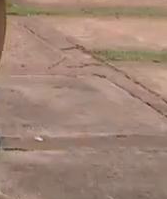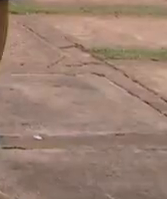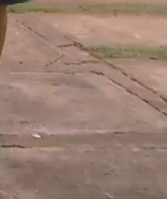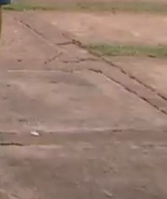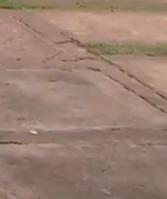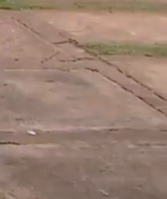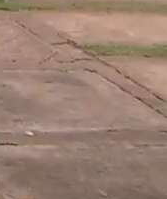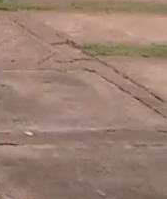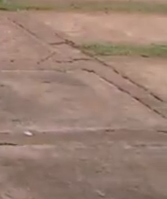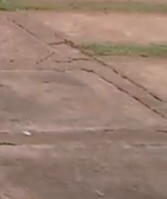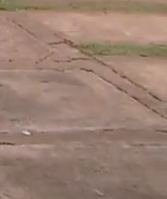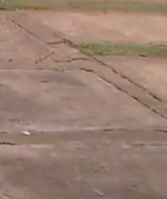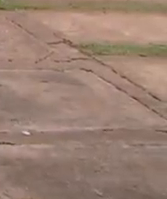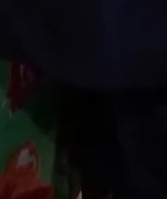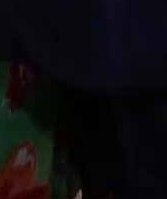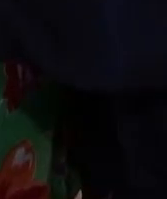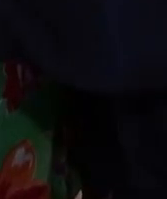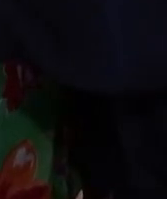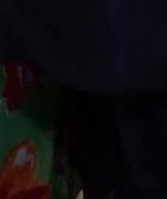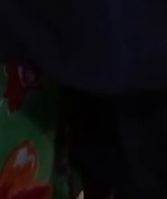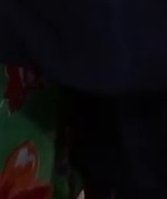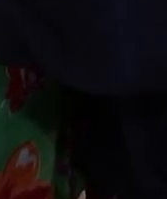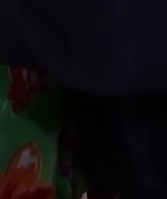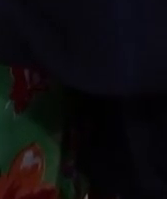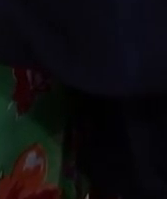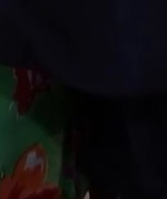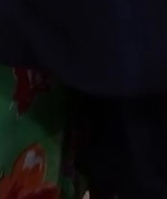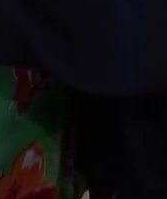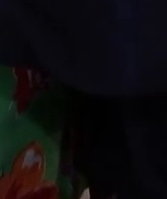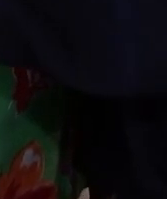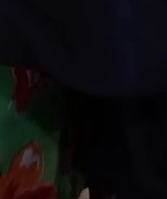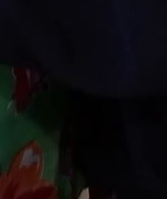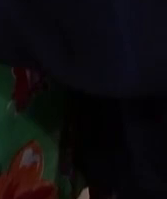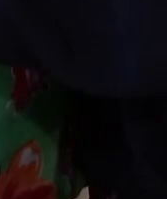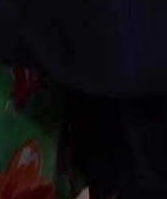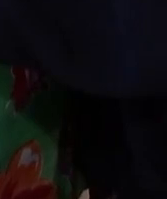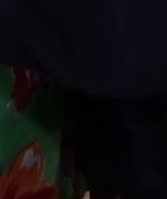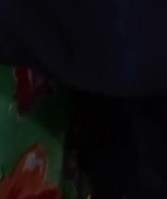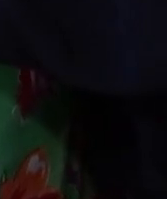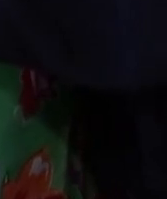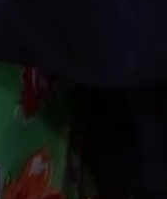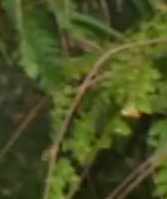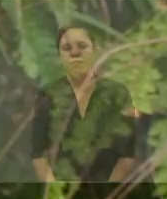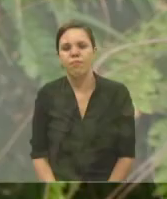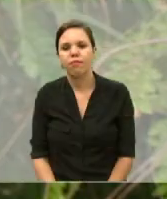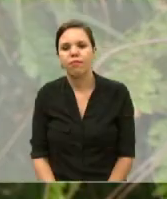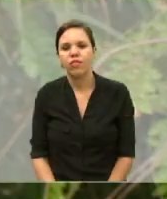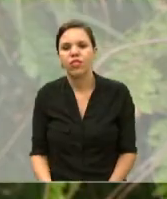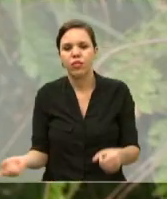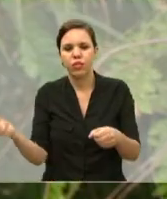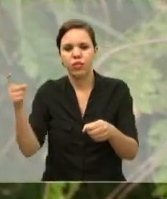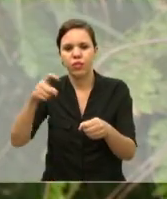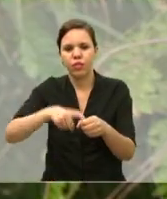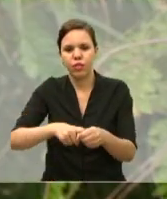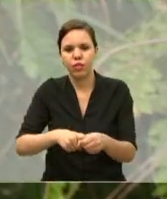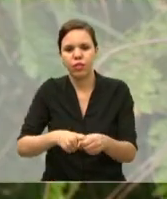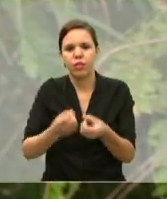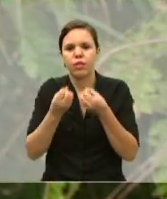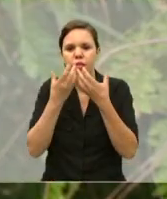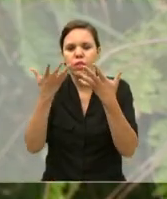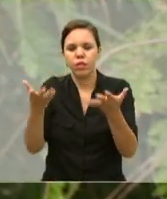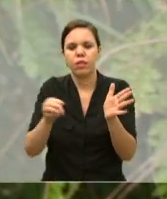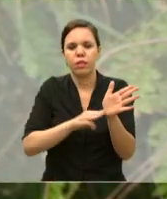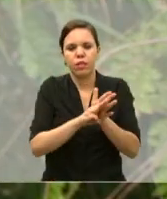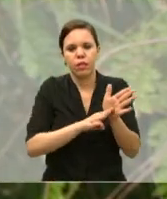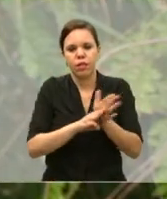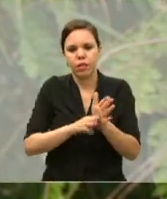idade, né, é trabalhado. Eles trabalham muito corporalmente, eles trabalham dentro da matéria, mas